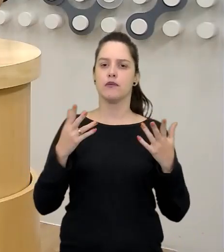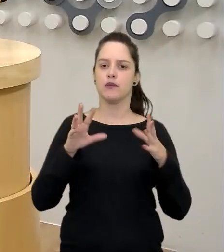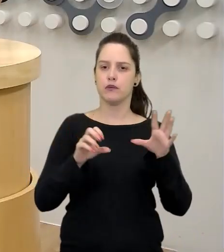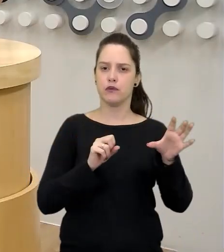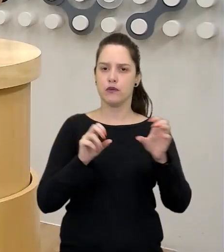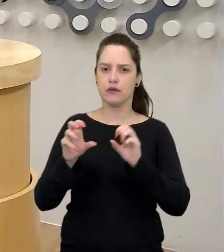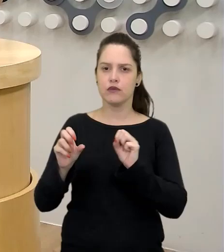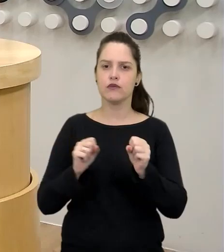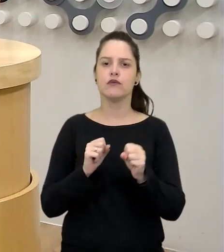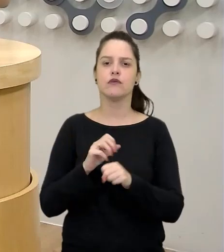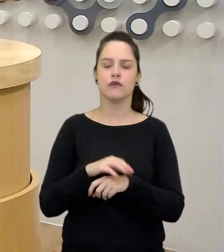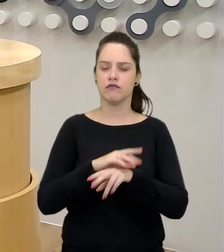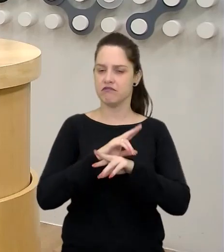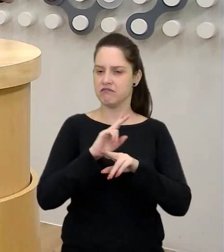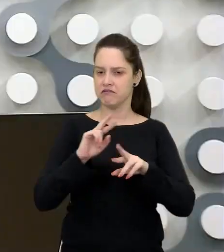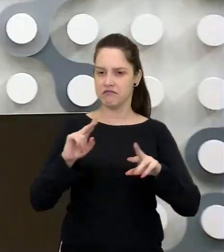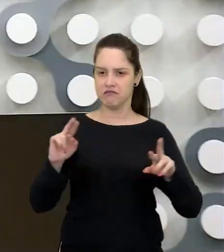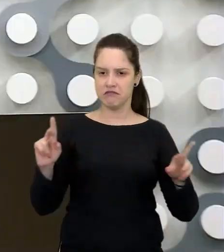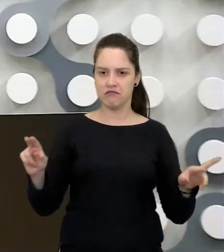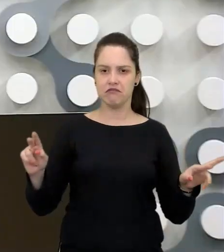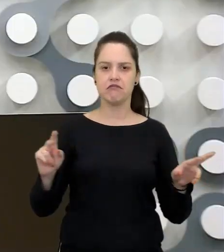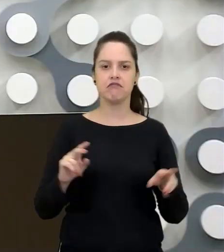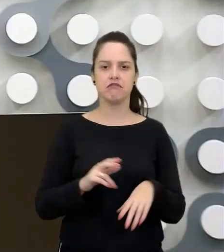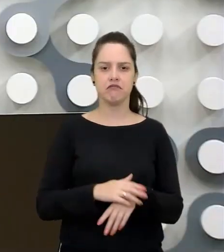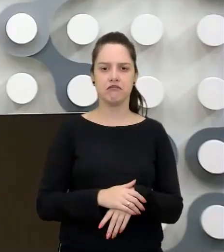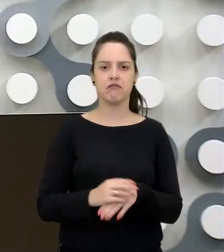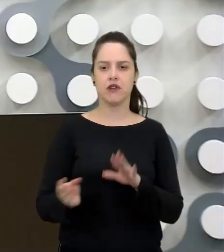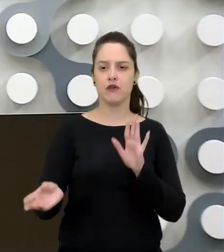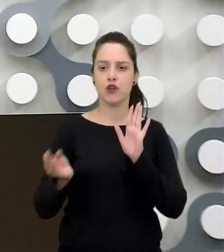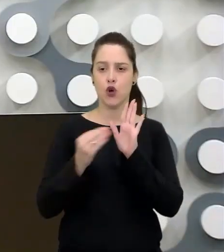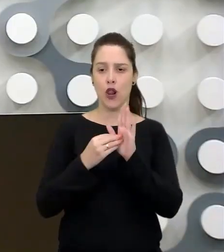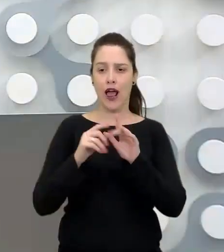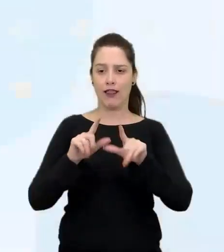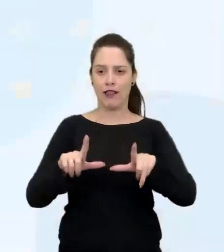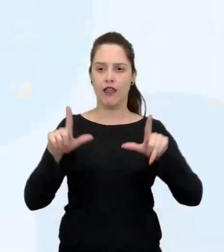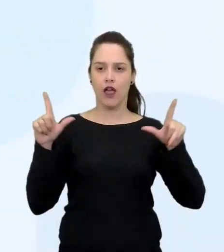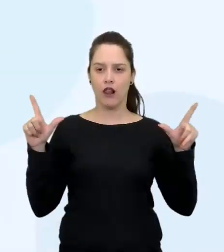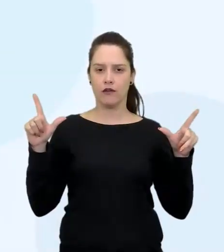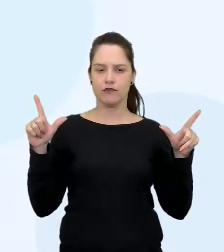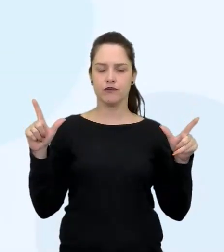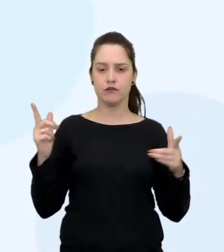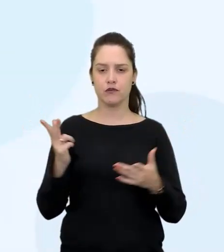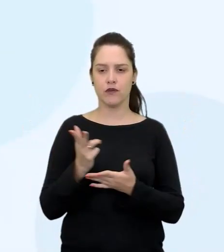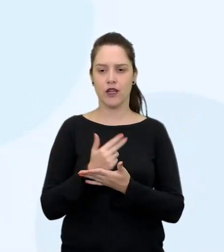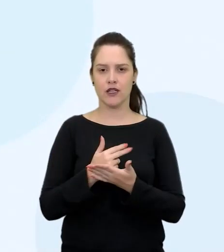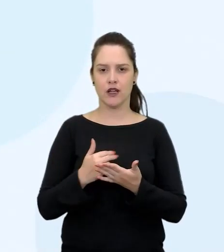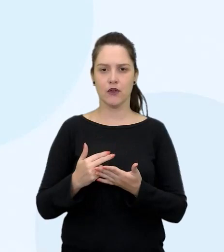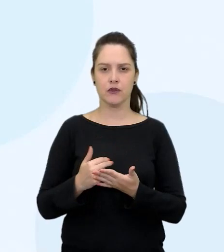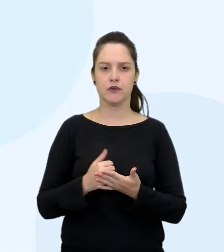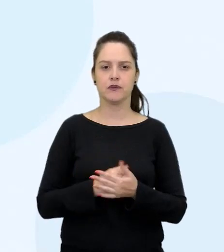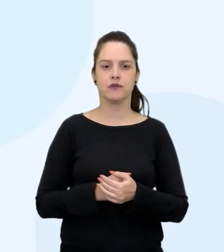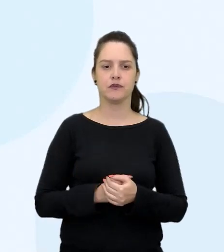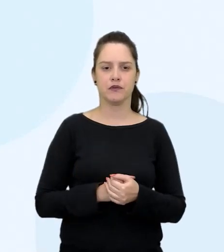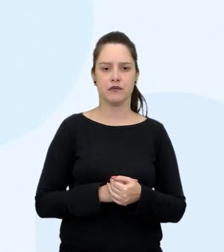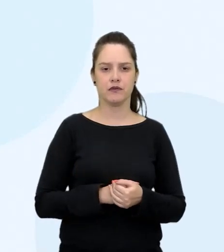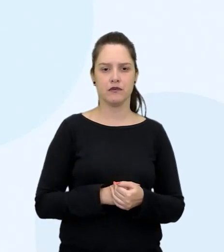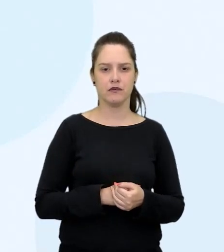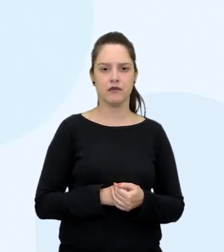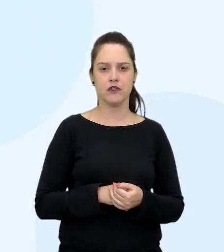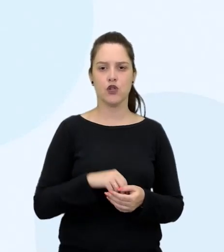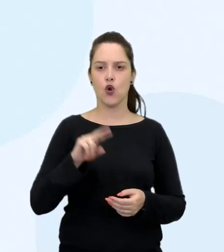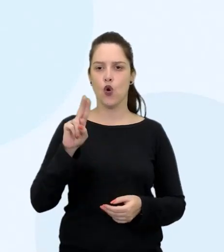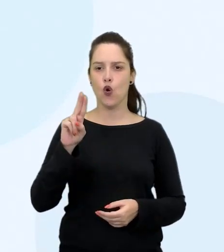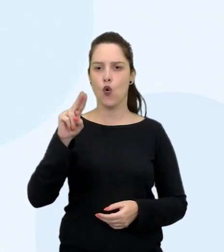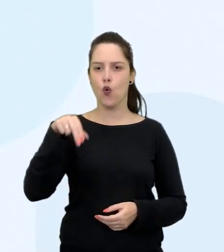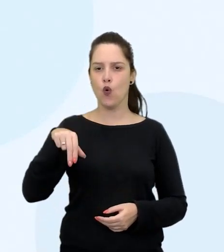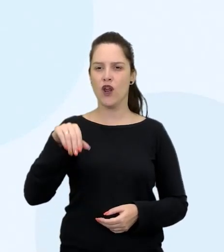do unicórnio, se você quiser, né? Que é uma das, vamos colocar, né, na tela a imagem temos imagens do unicórnio, tá até com 3D